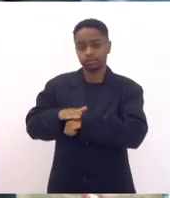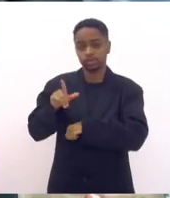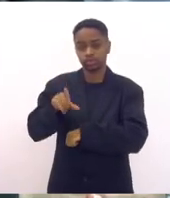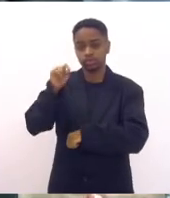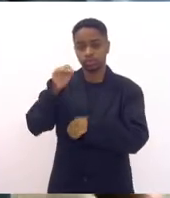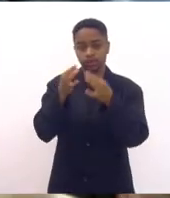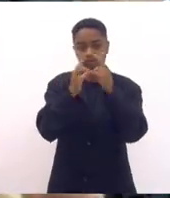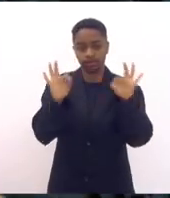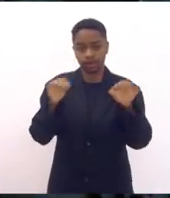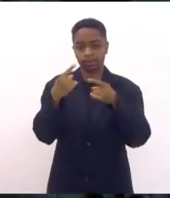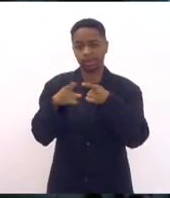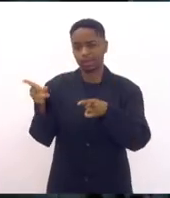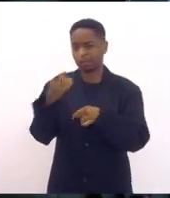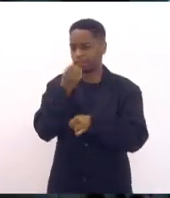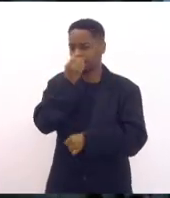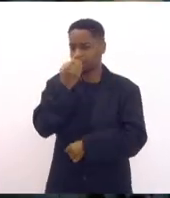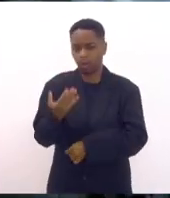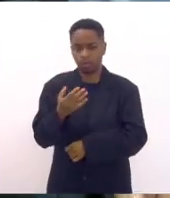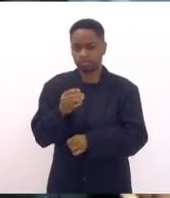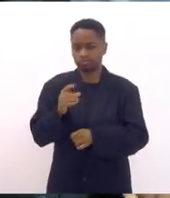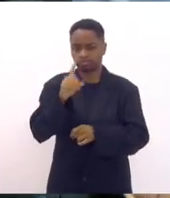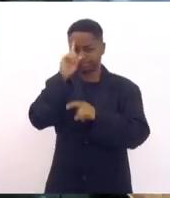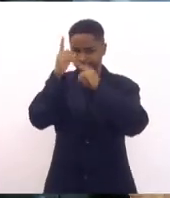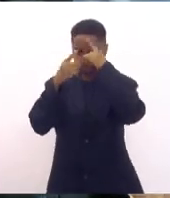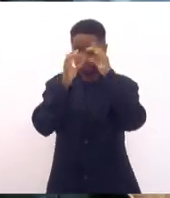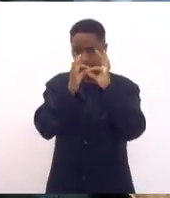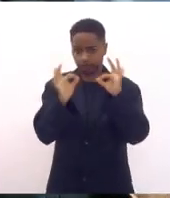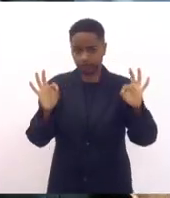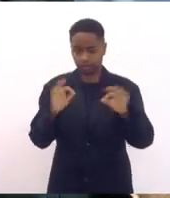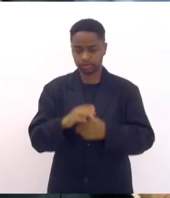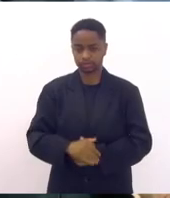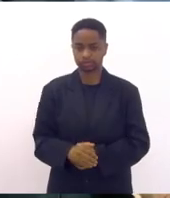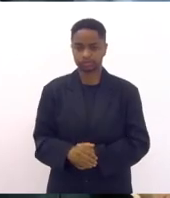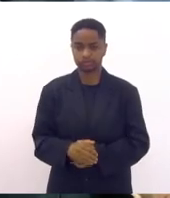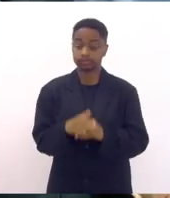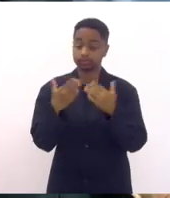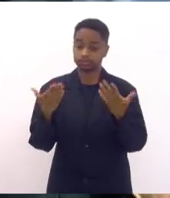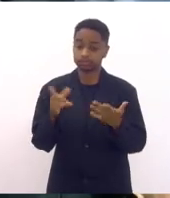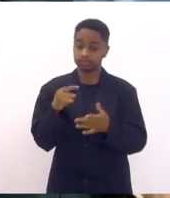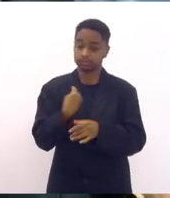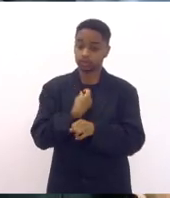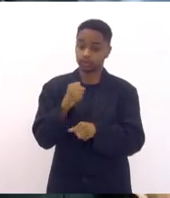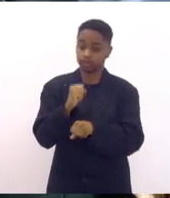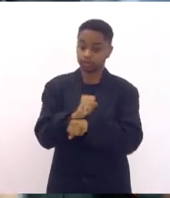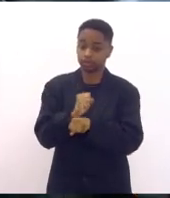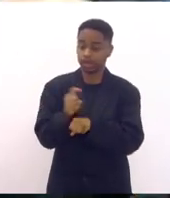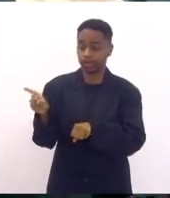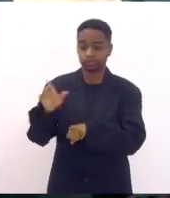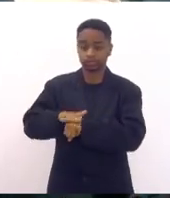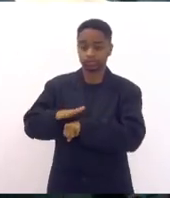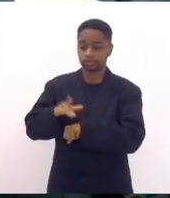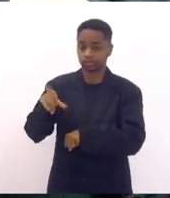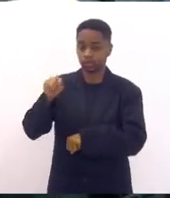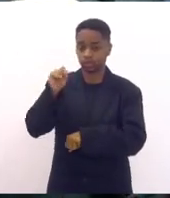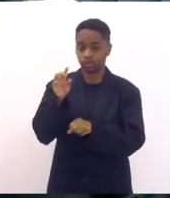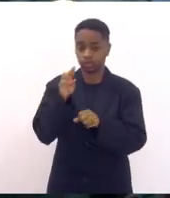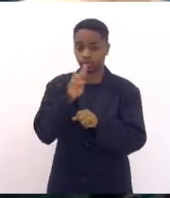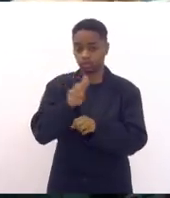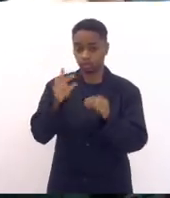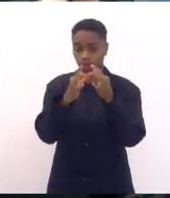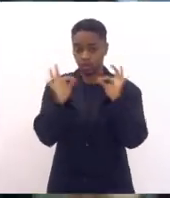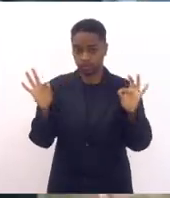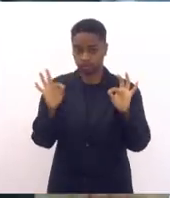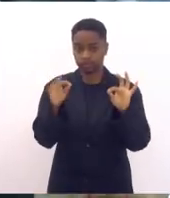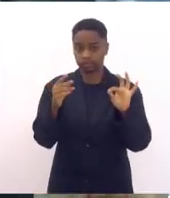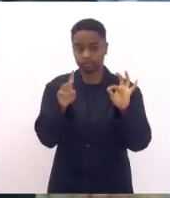vence porque ele é bom nisso de sobre o título então vamos aguardar ele dar o título para esses dois projetos pra